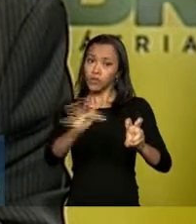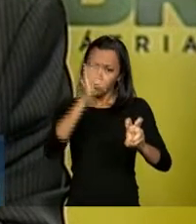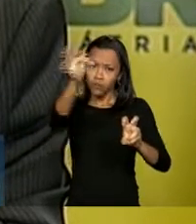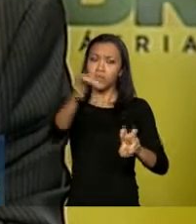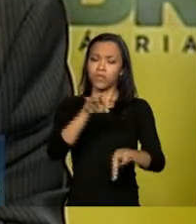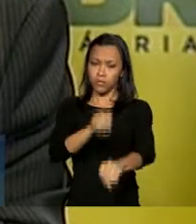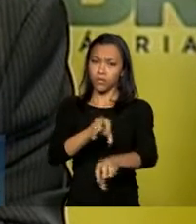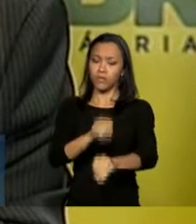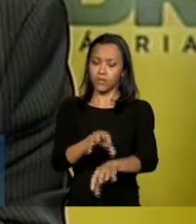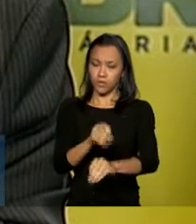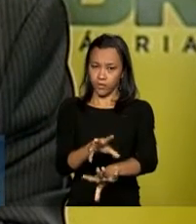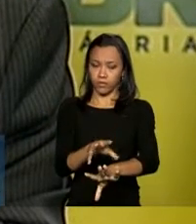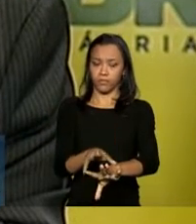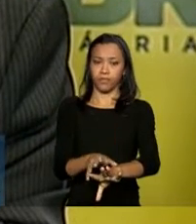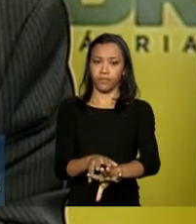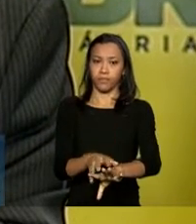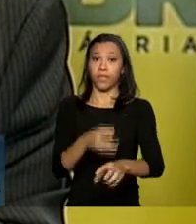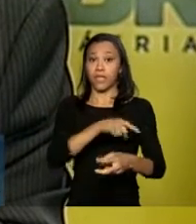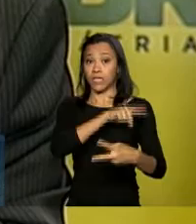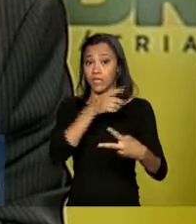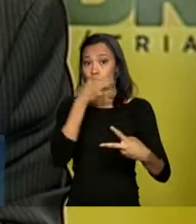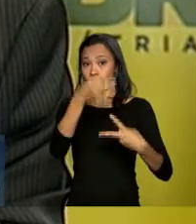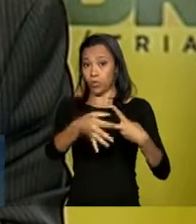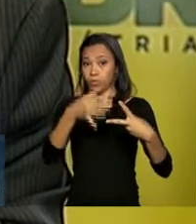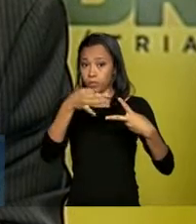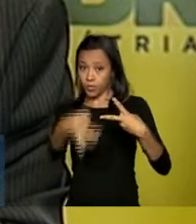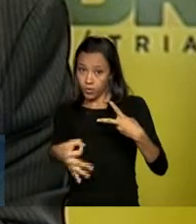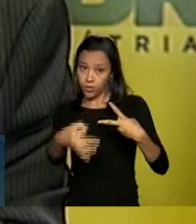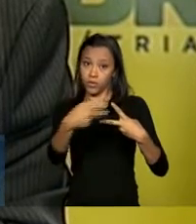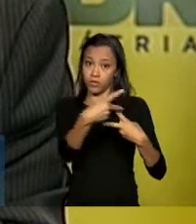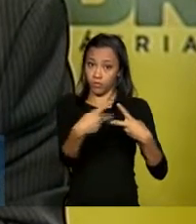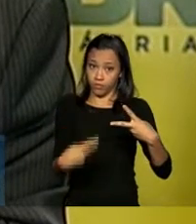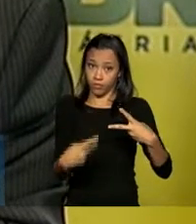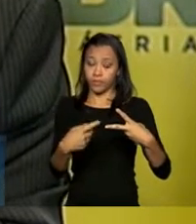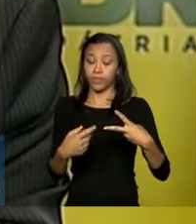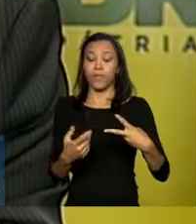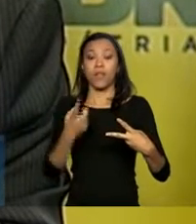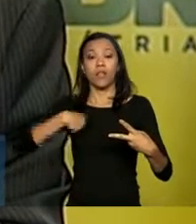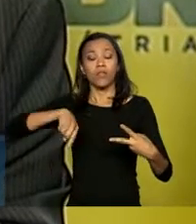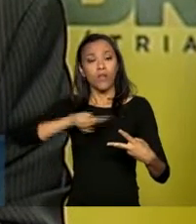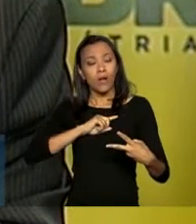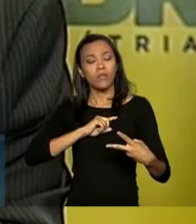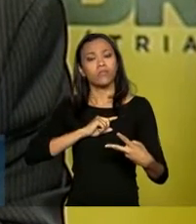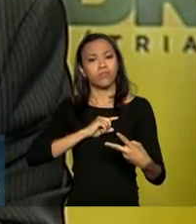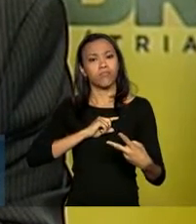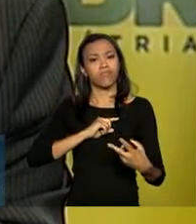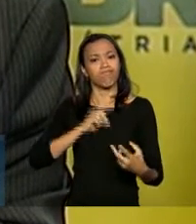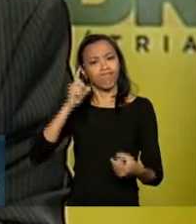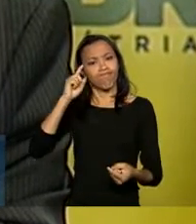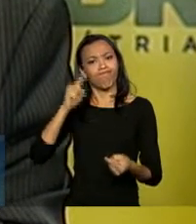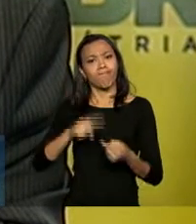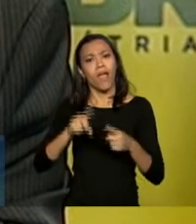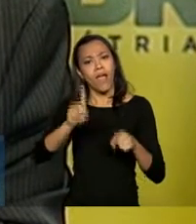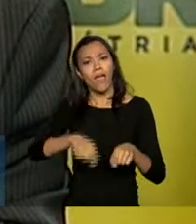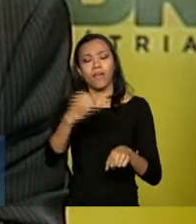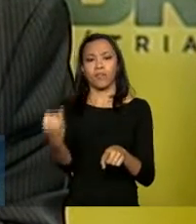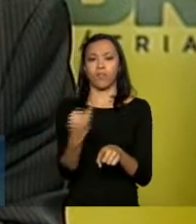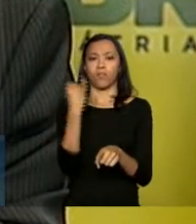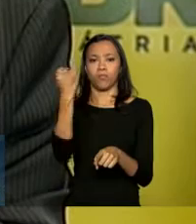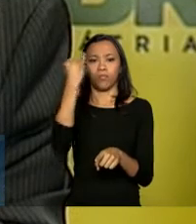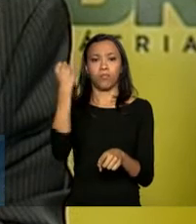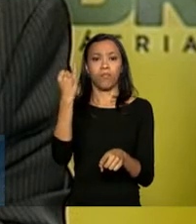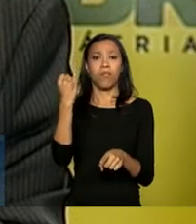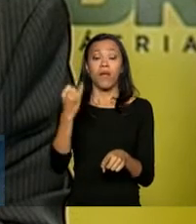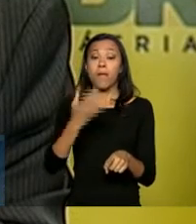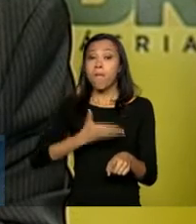tem. Desses dois pontos de vista, tanto um quanto o outro, nós consideramos que é fundamental ver o que